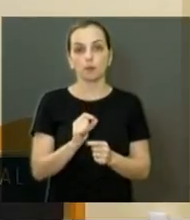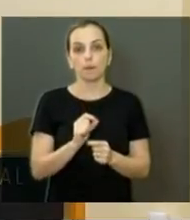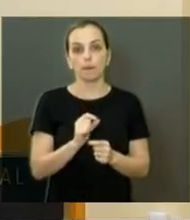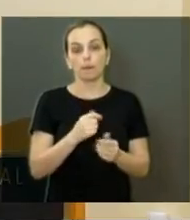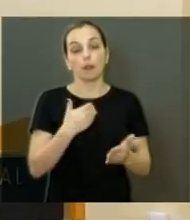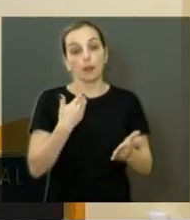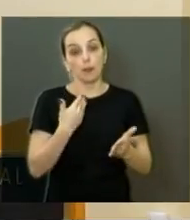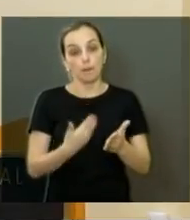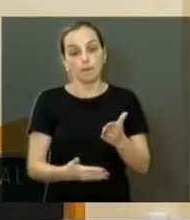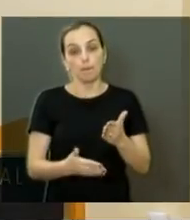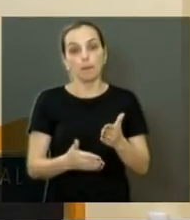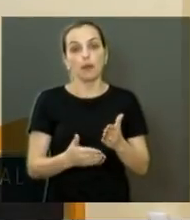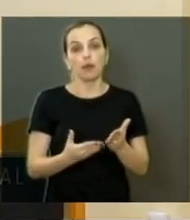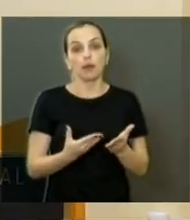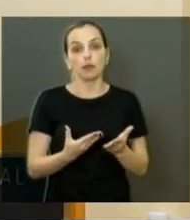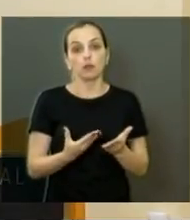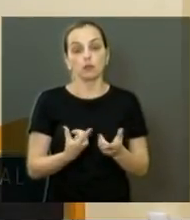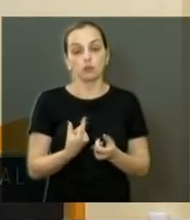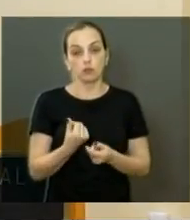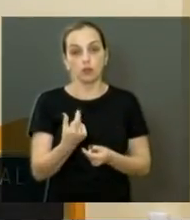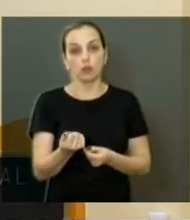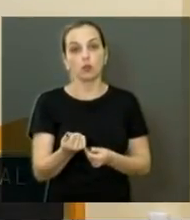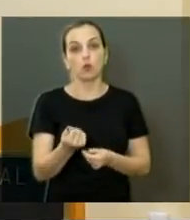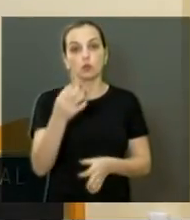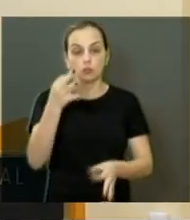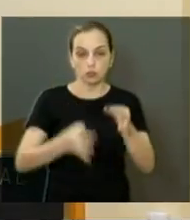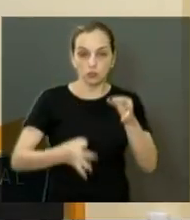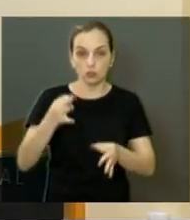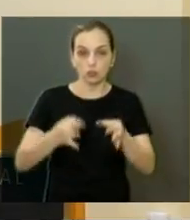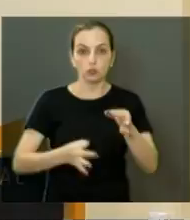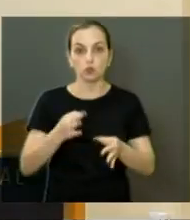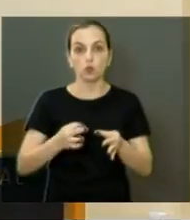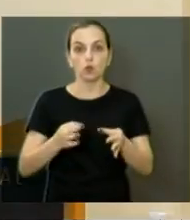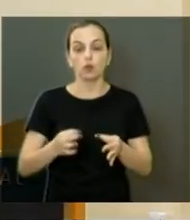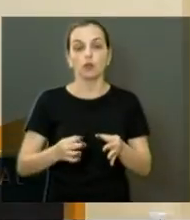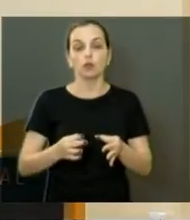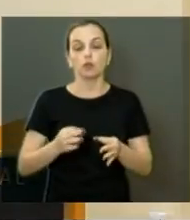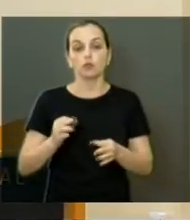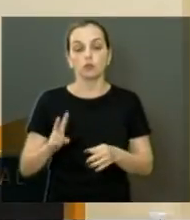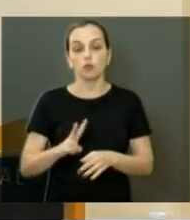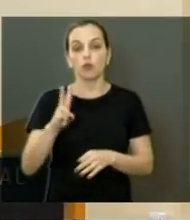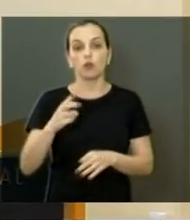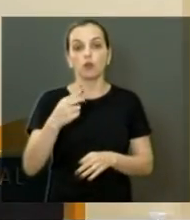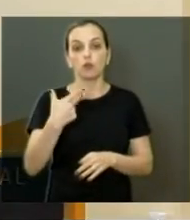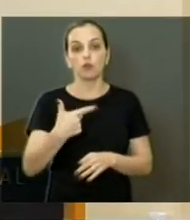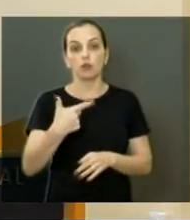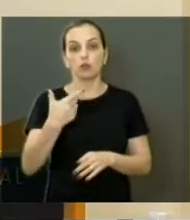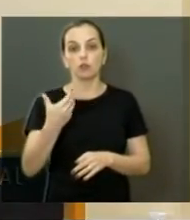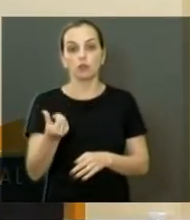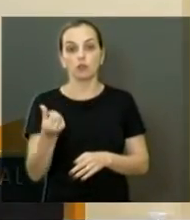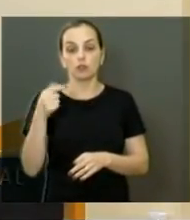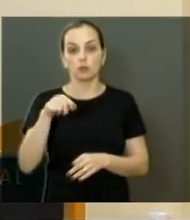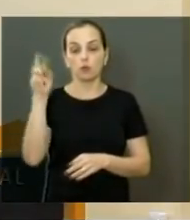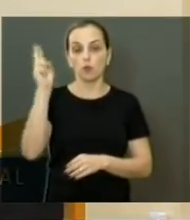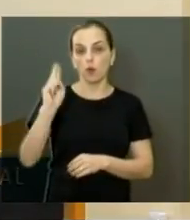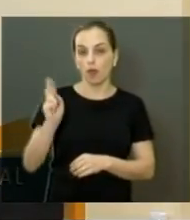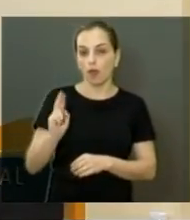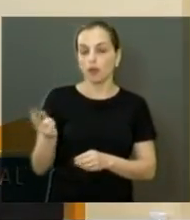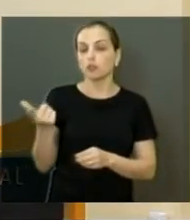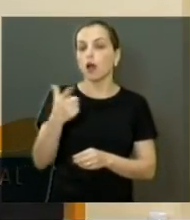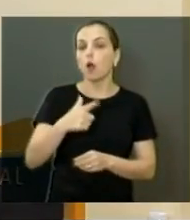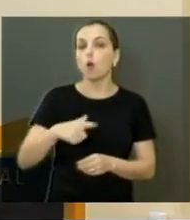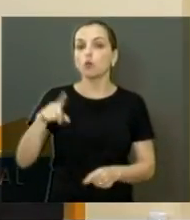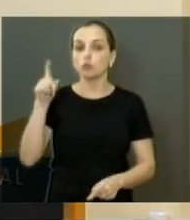compras decorrentes de ordens judiciais, que é da ordem de R$ 26 mil, reais, cuja fonte é recurso próprio, as demais aquisições